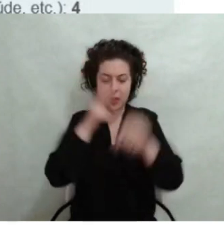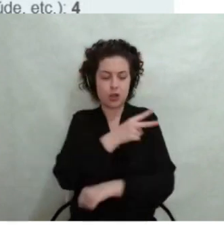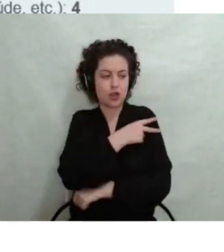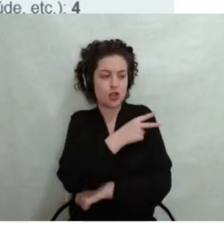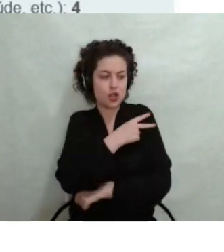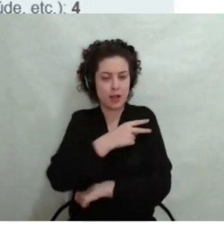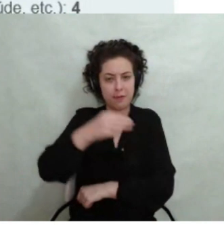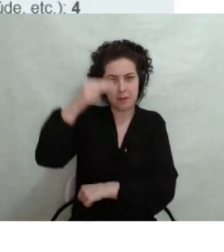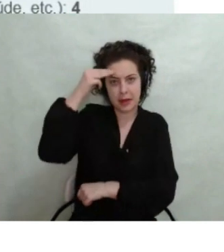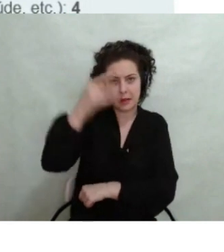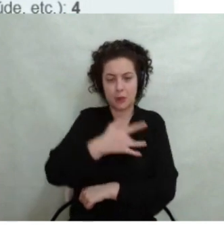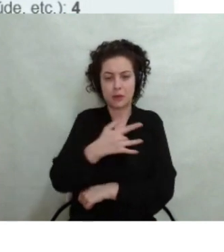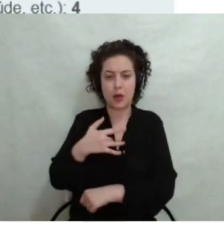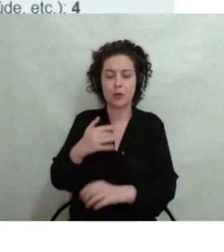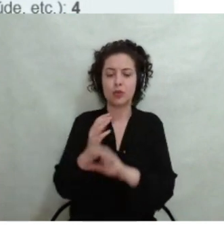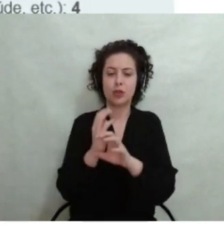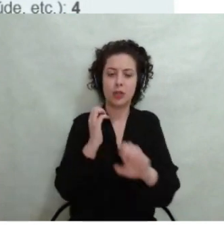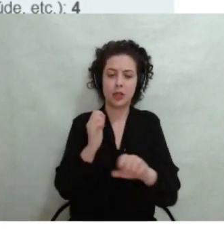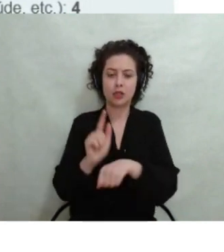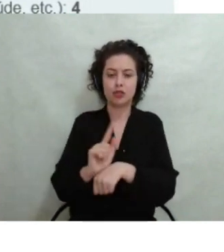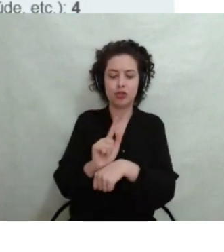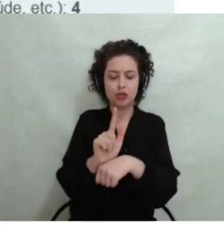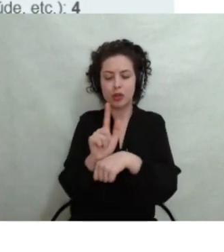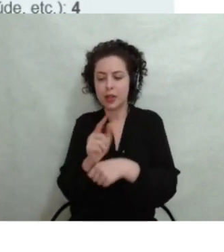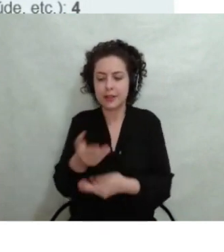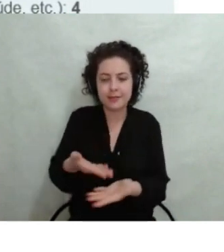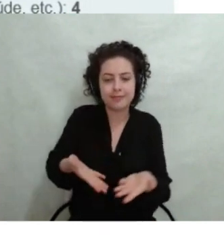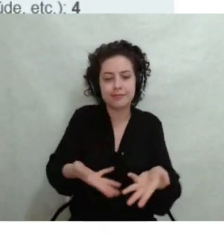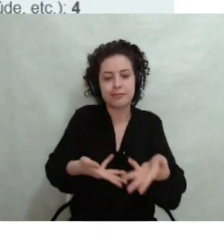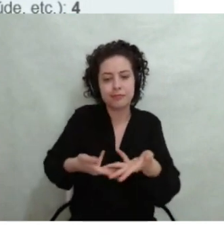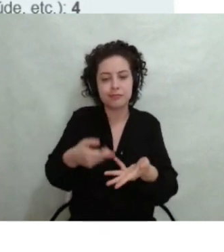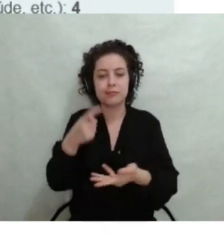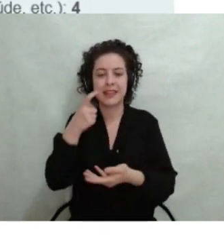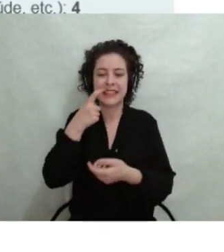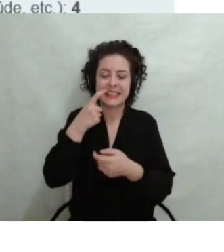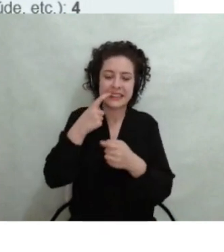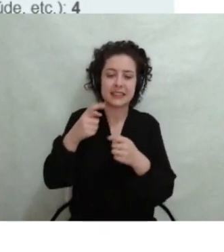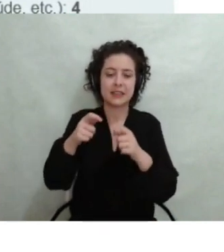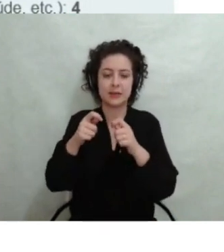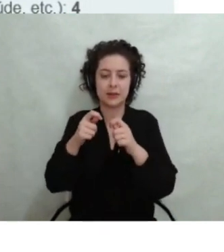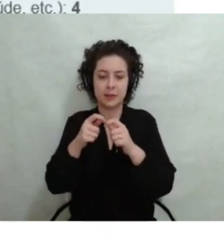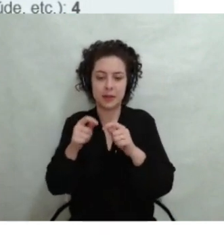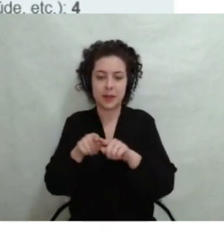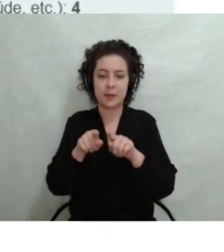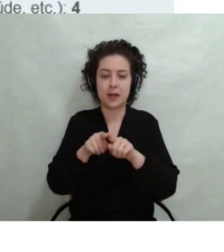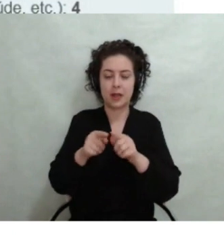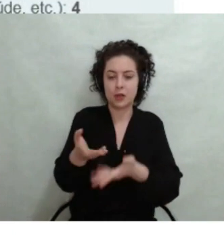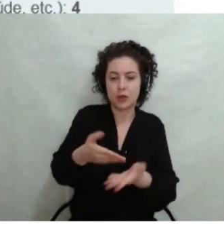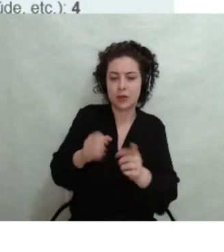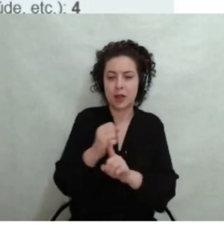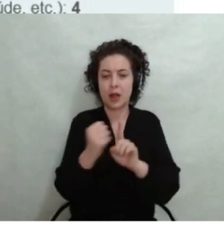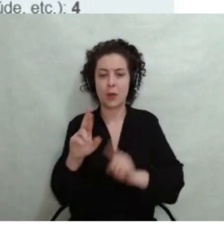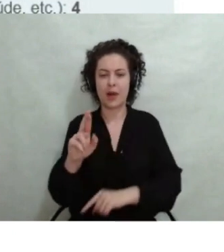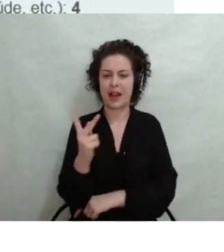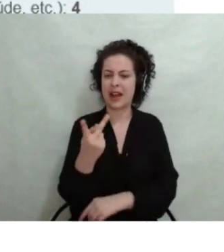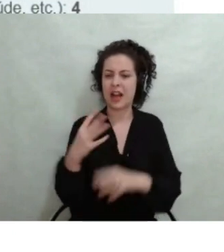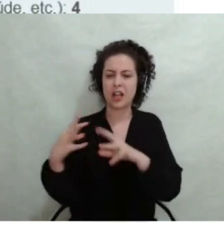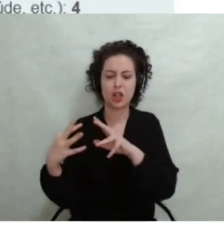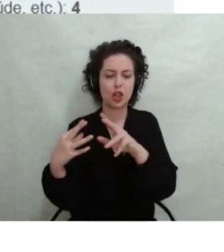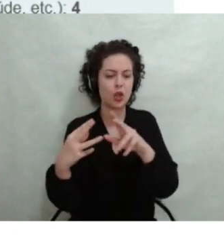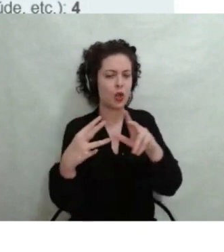engenharia, gerência de hospitalidade, odontologia, serviço social, ambulatório, recursos humanos, todos,